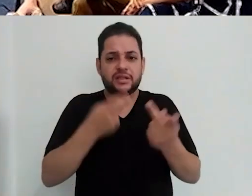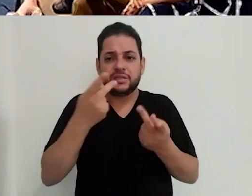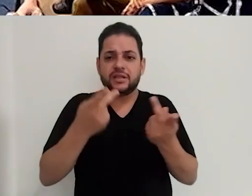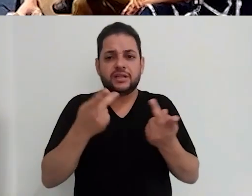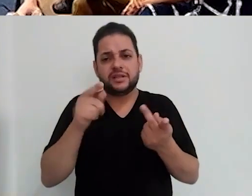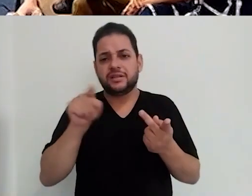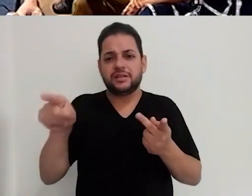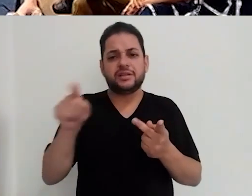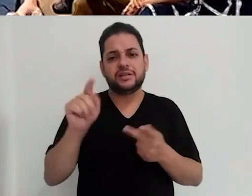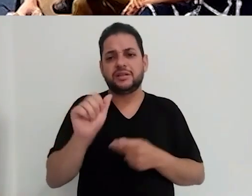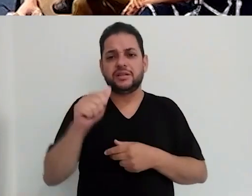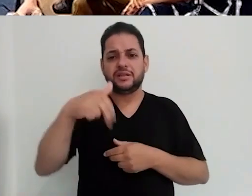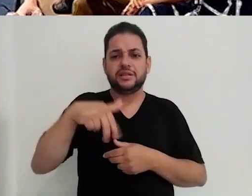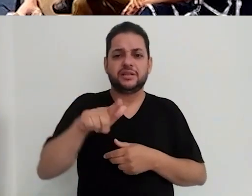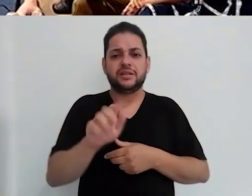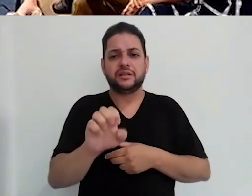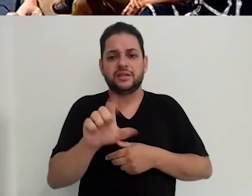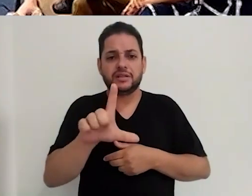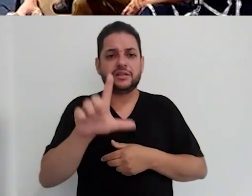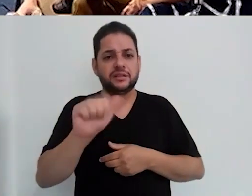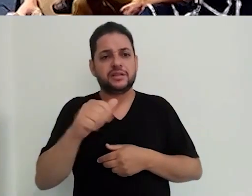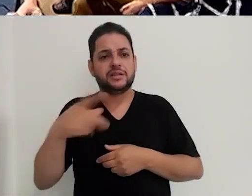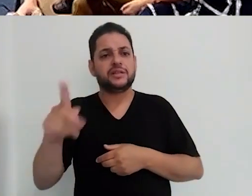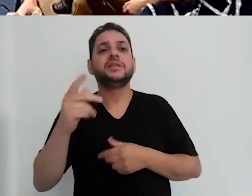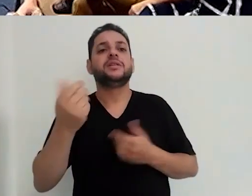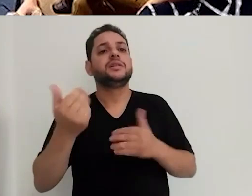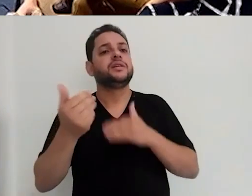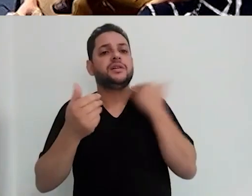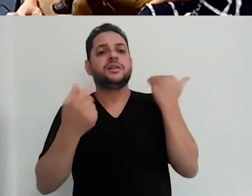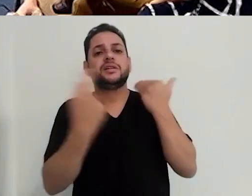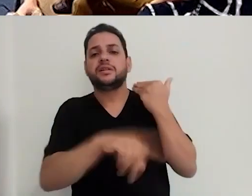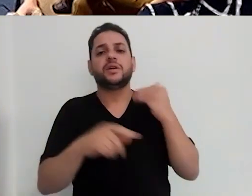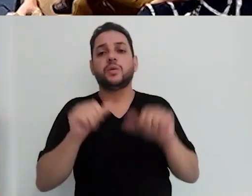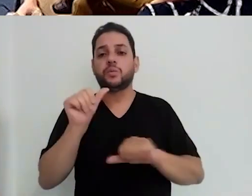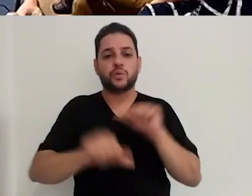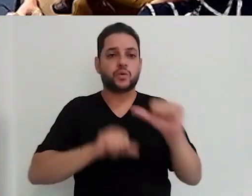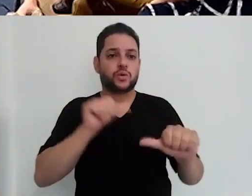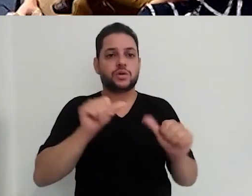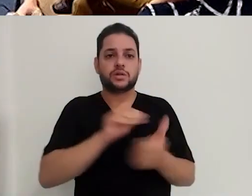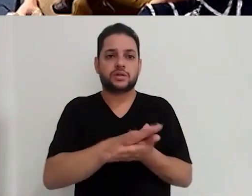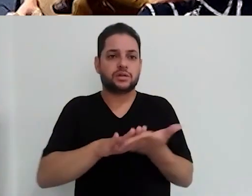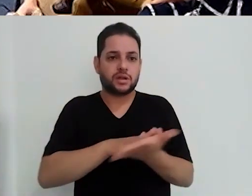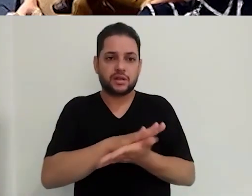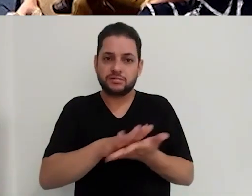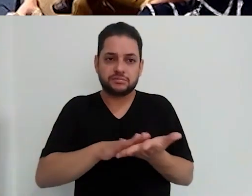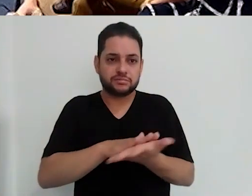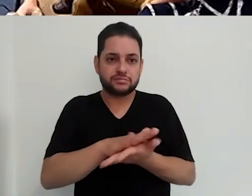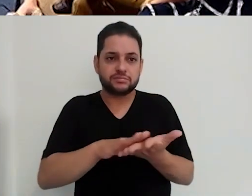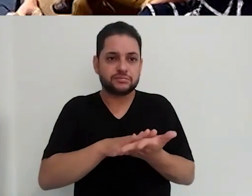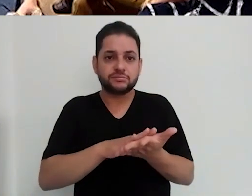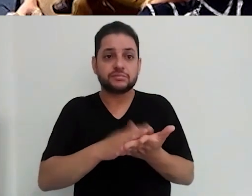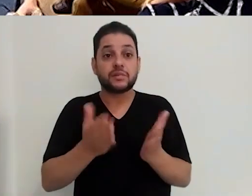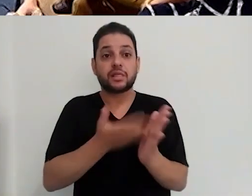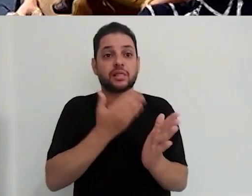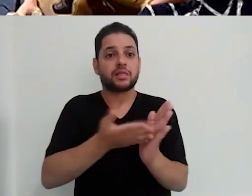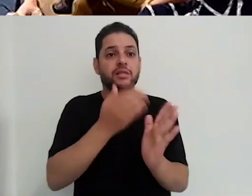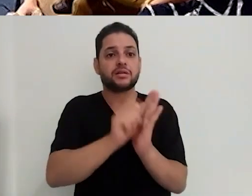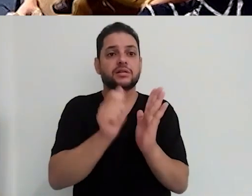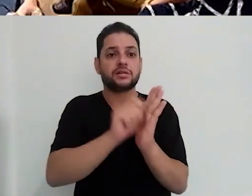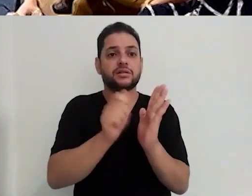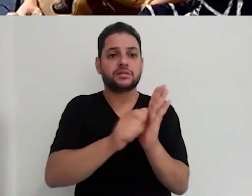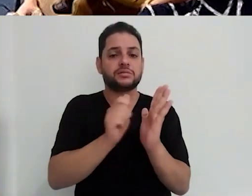de vezes, desde a morte dela. Ele não mudou, ele não é uma pessoa que refletiu. Ele escreveu um livro inteiro desse tamanho,